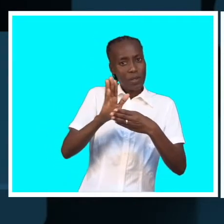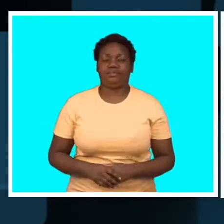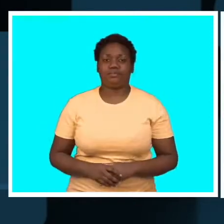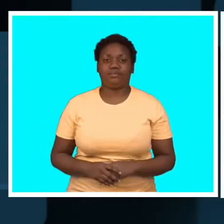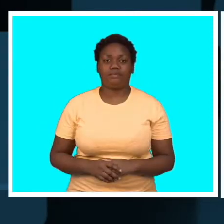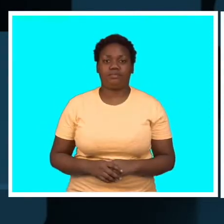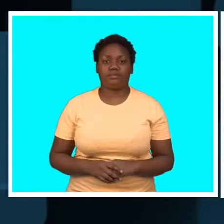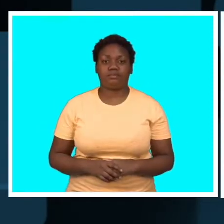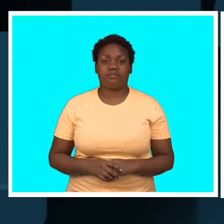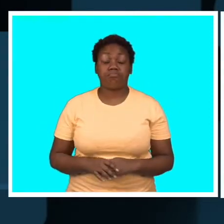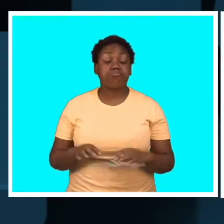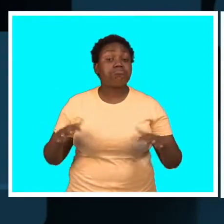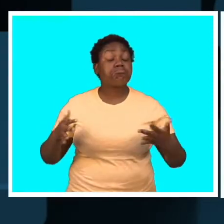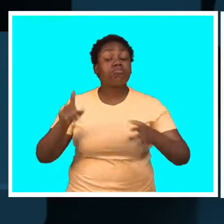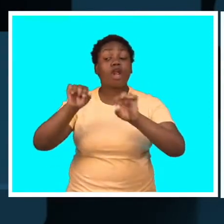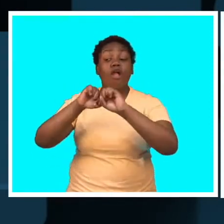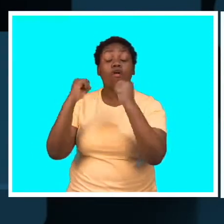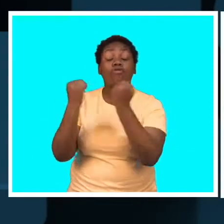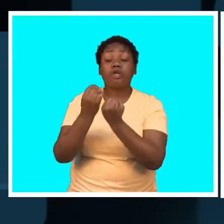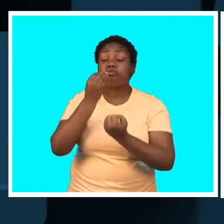né?